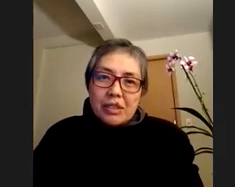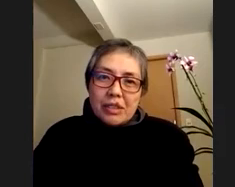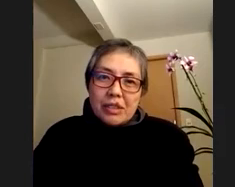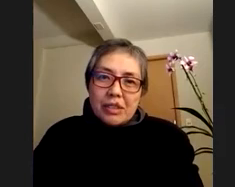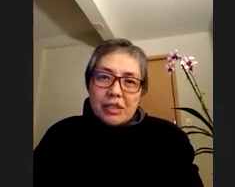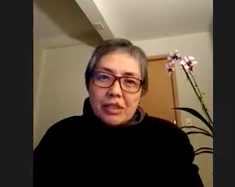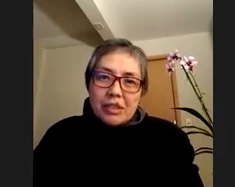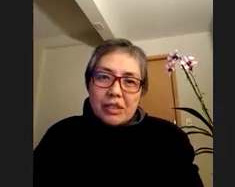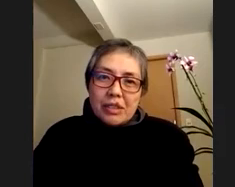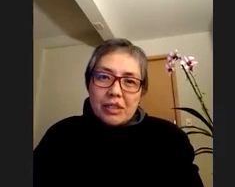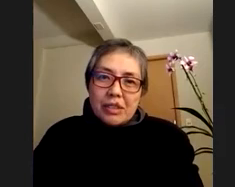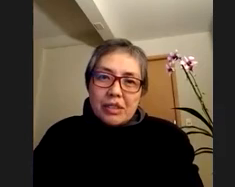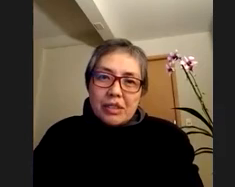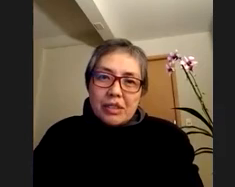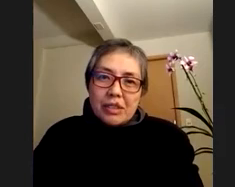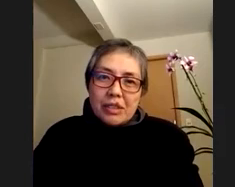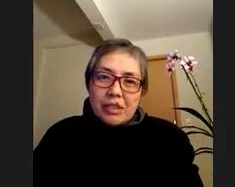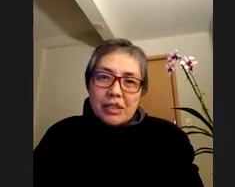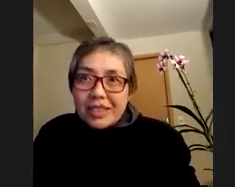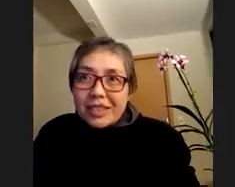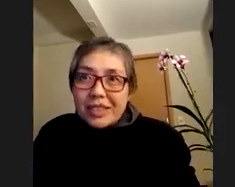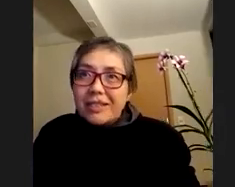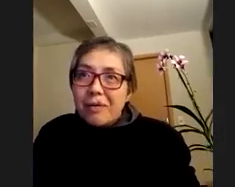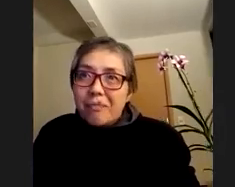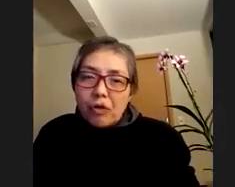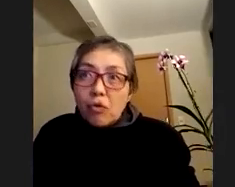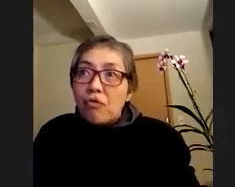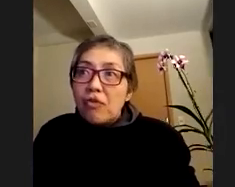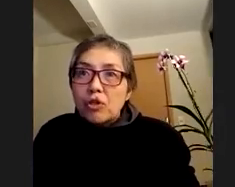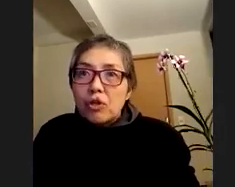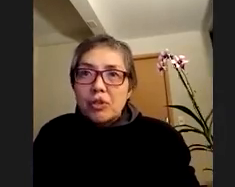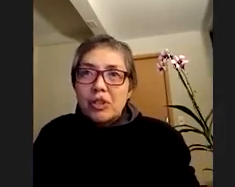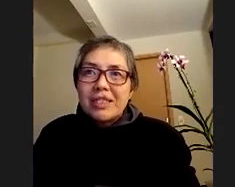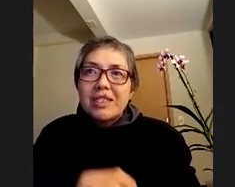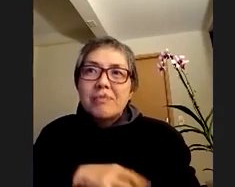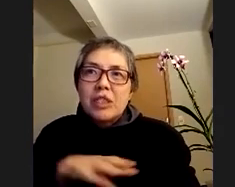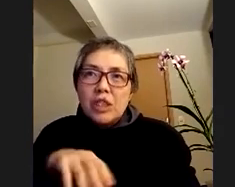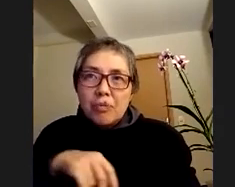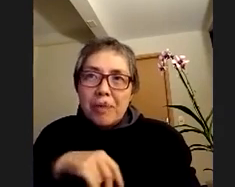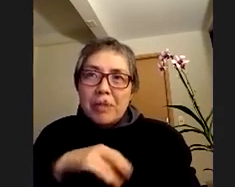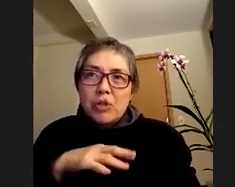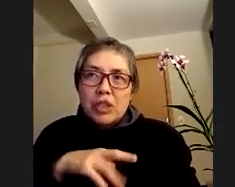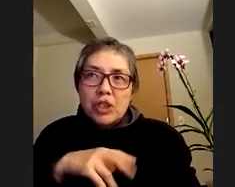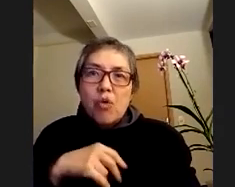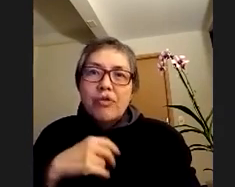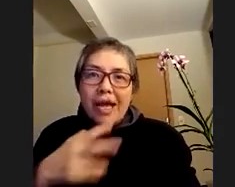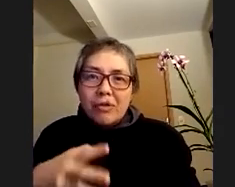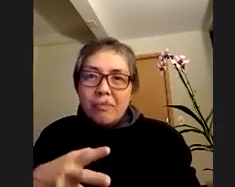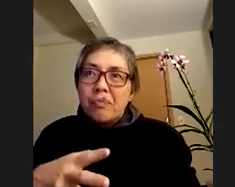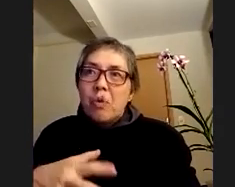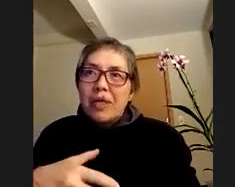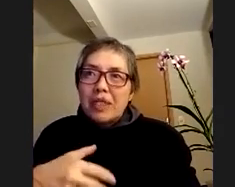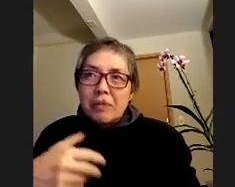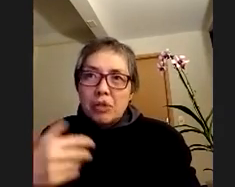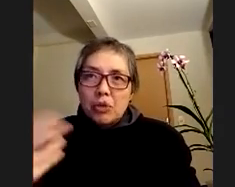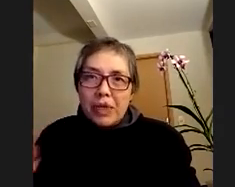voltaram do exterior, né? Particularmente da Europa, da China, em determinado momento, o vírus começou a ser transmitido para pessoas que tinham contato